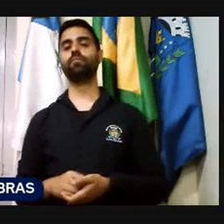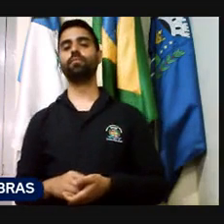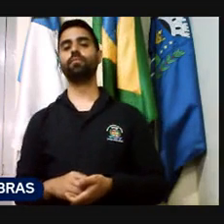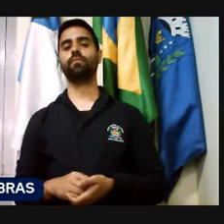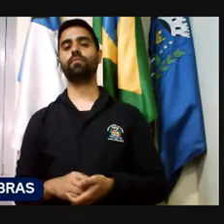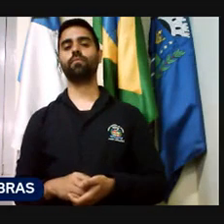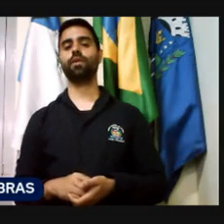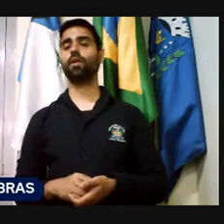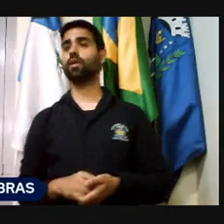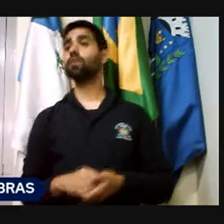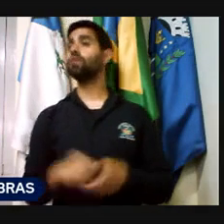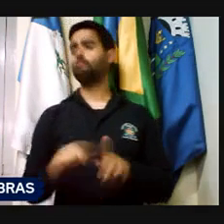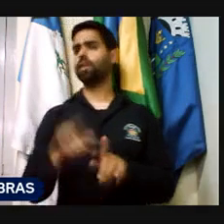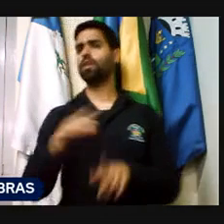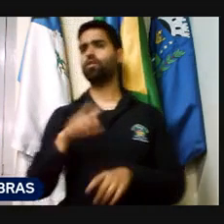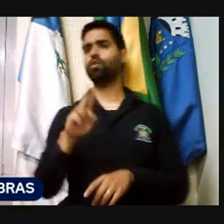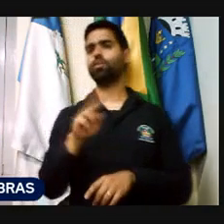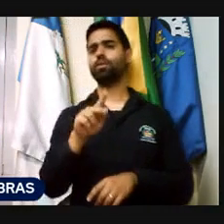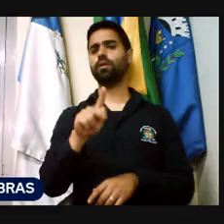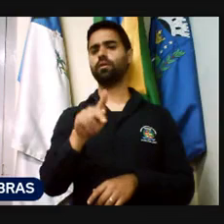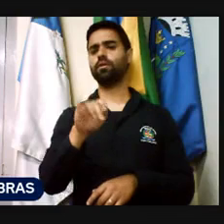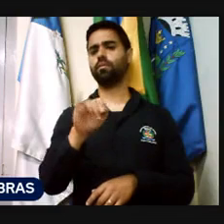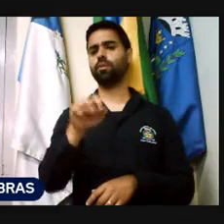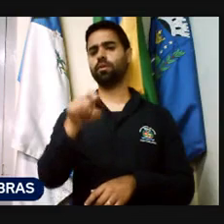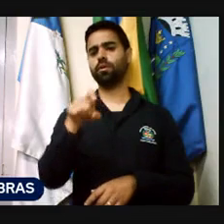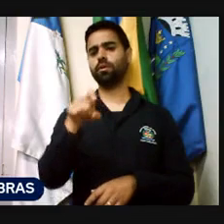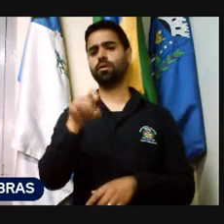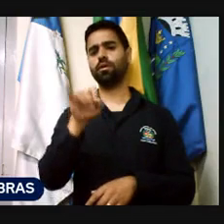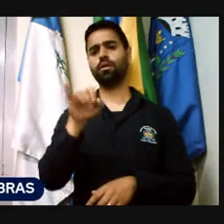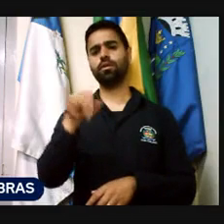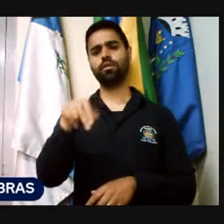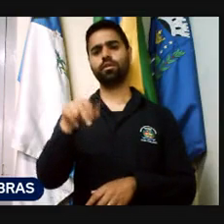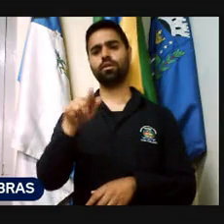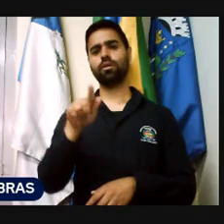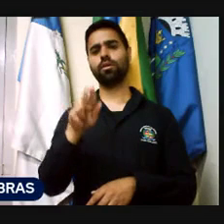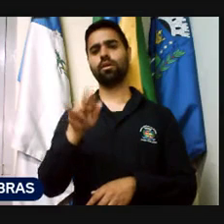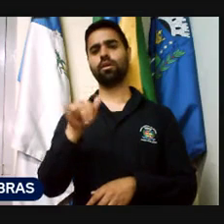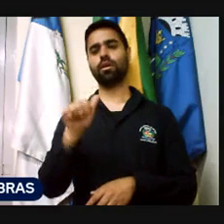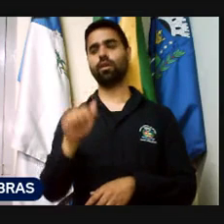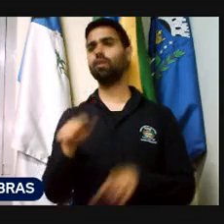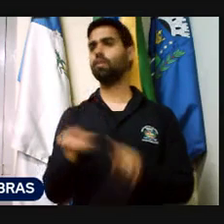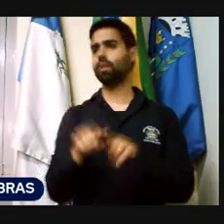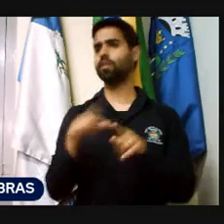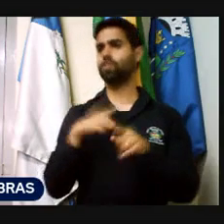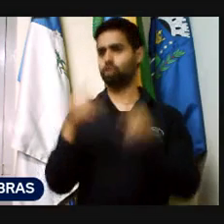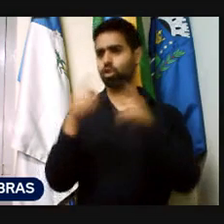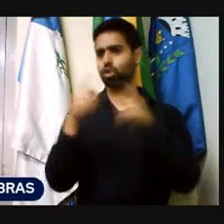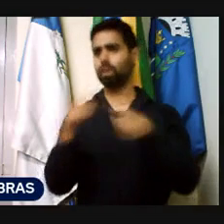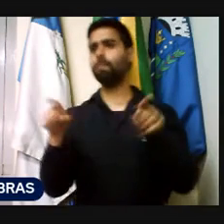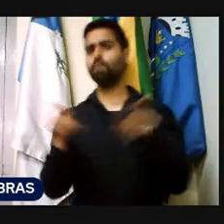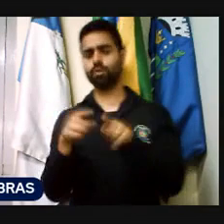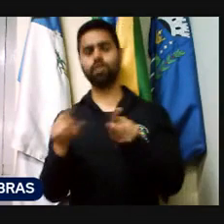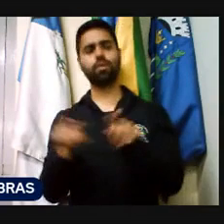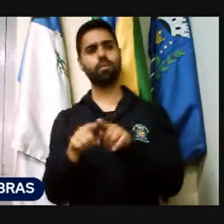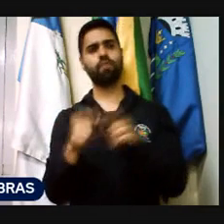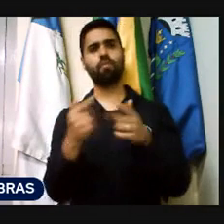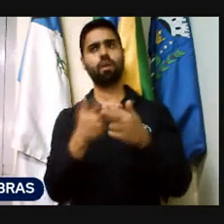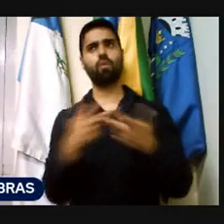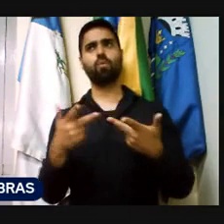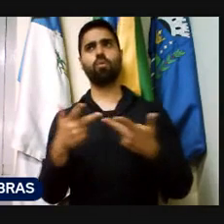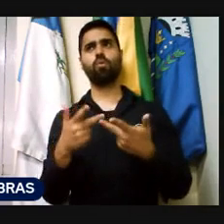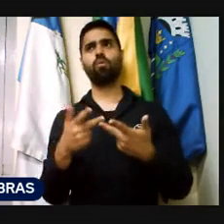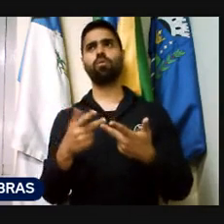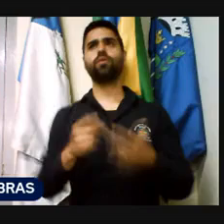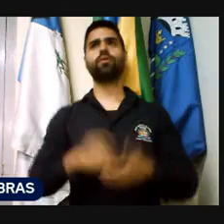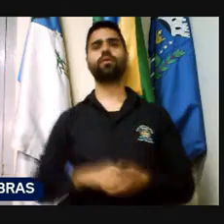de Pixinguinha, e a Juliana também colocou eles para tocarem canções de Pixinguinha, realmente foi assim,